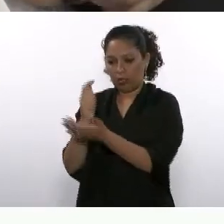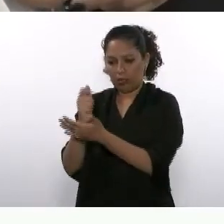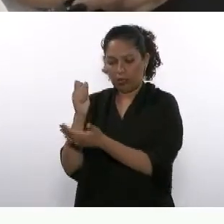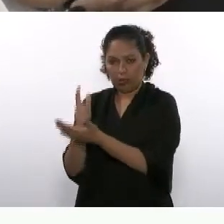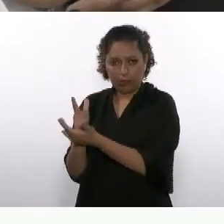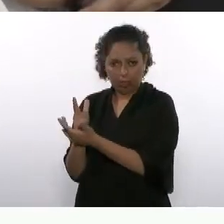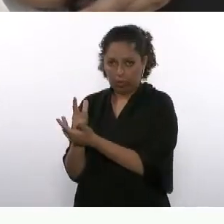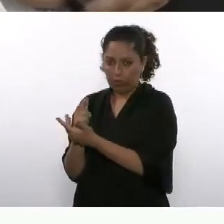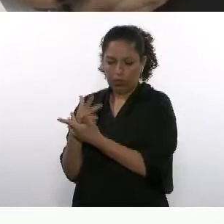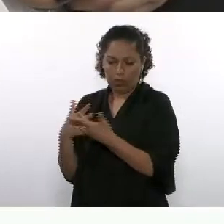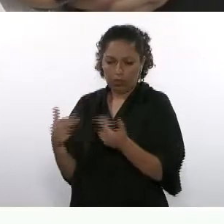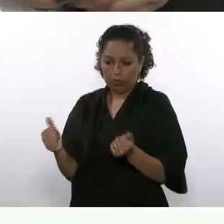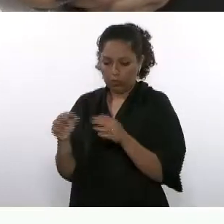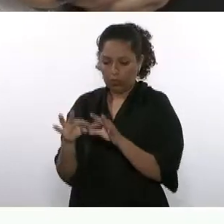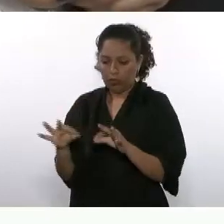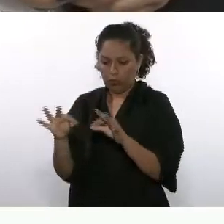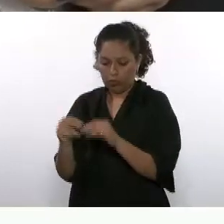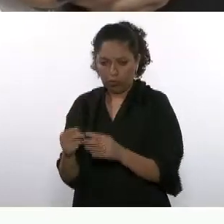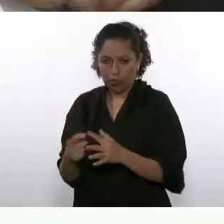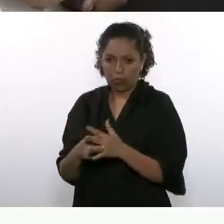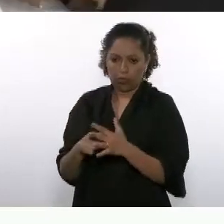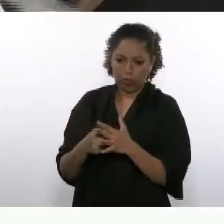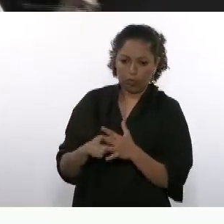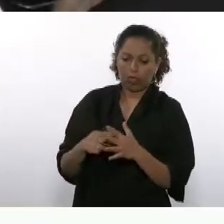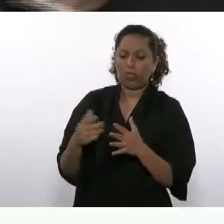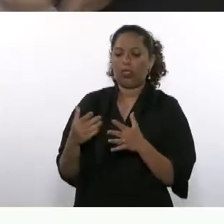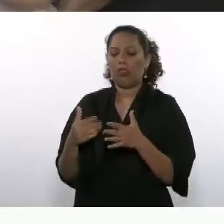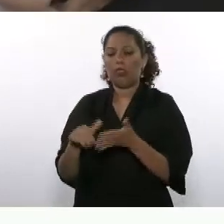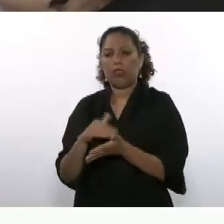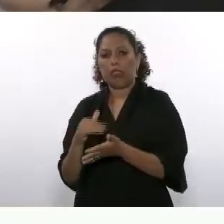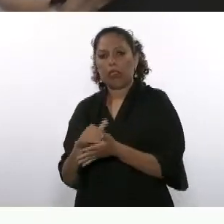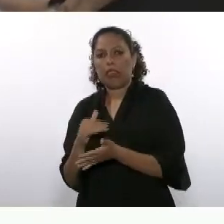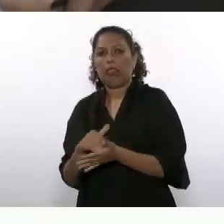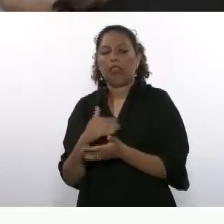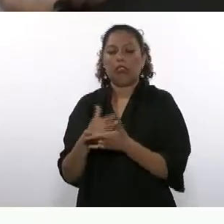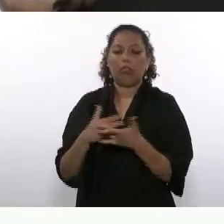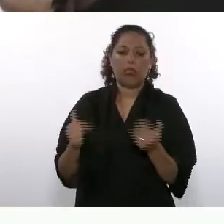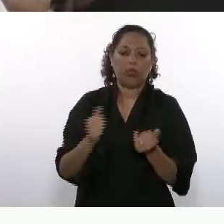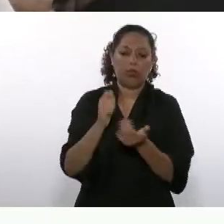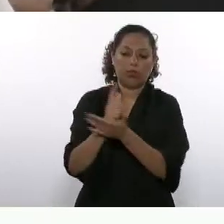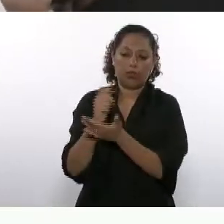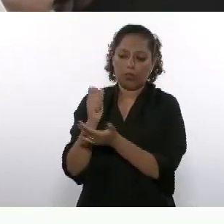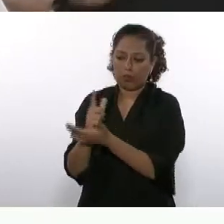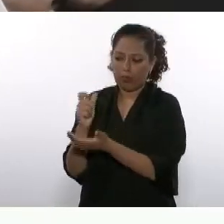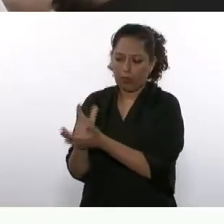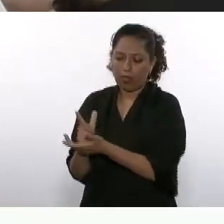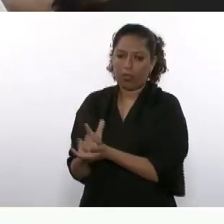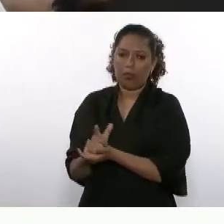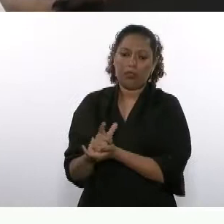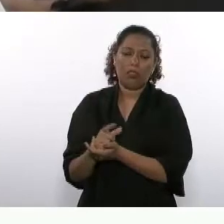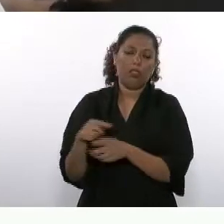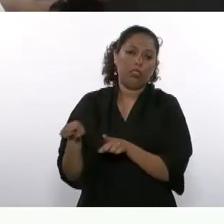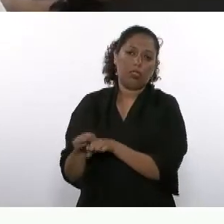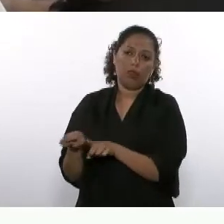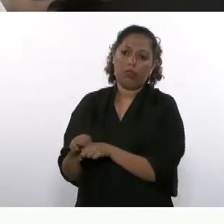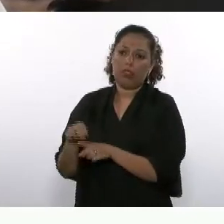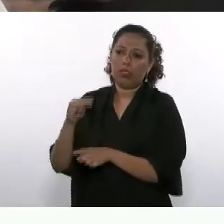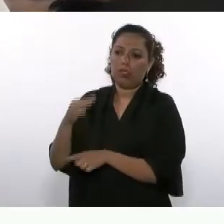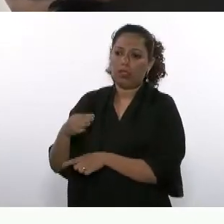entra o bojo todo, né, a manutenção da própria secretaria e a execução de atividades finalísticas, e